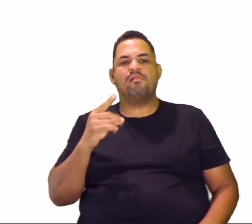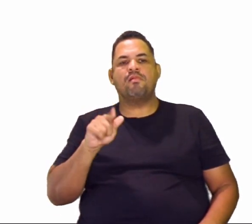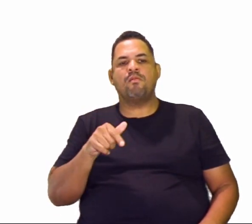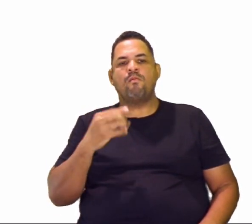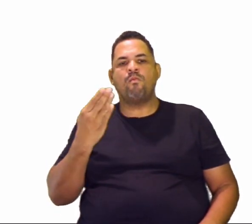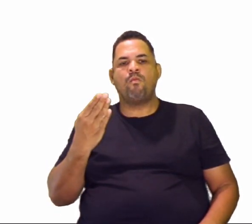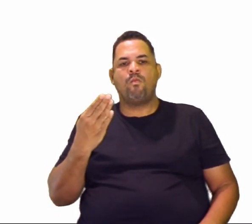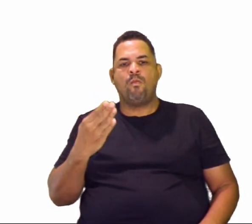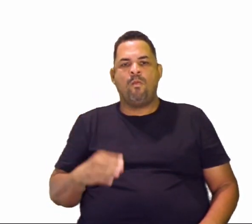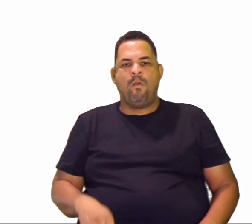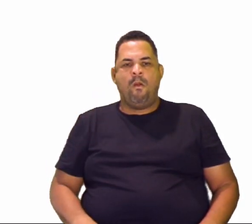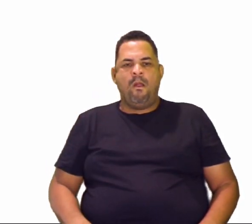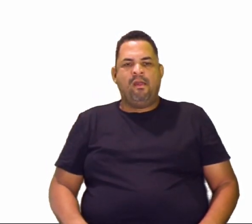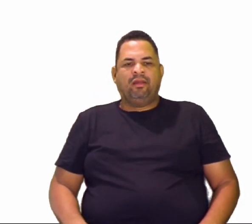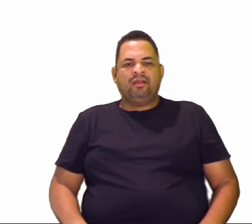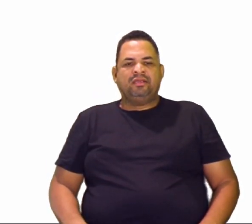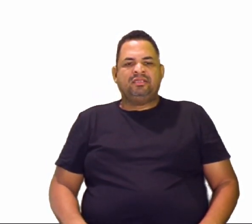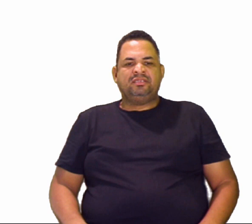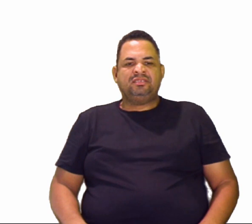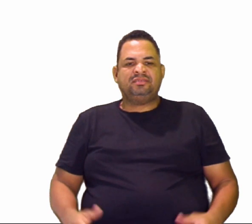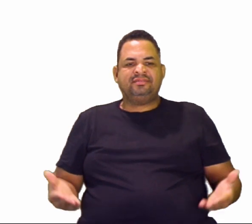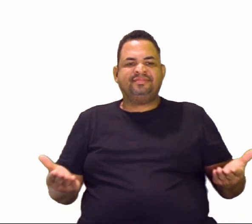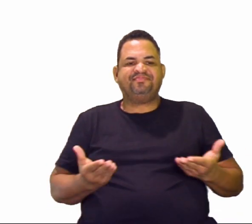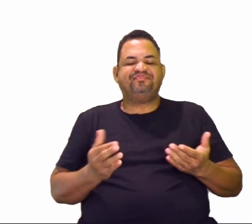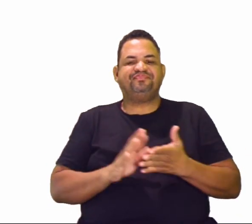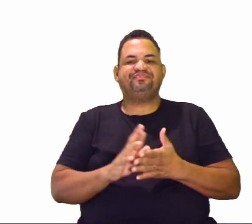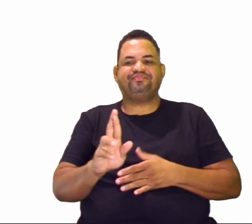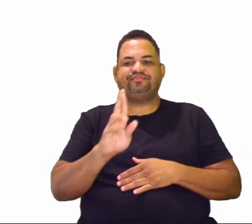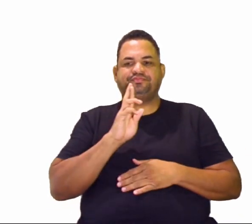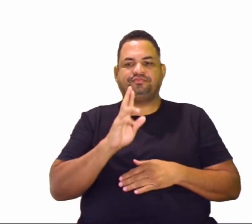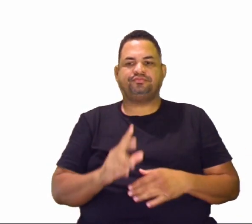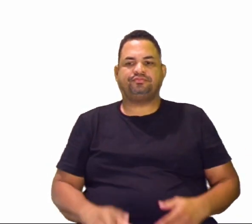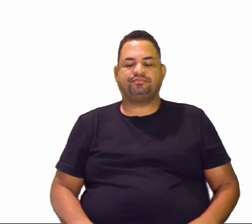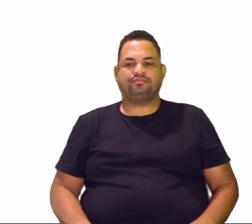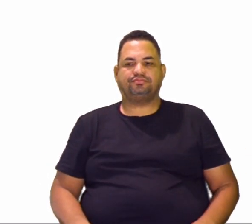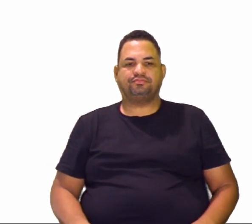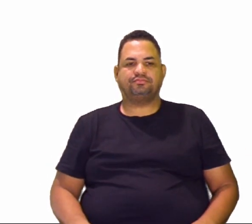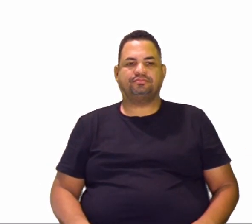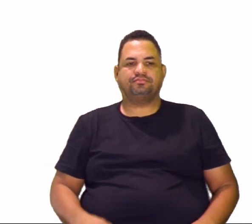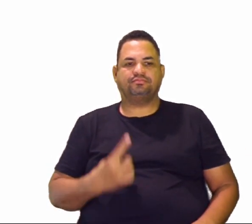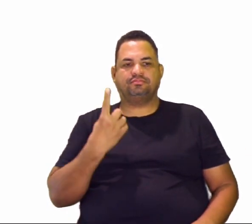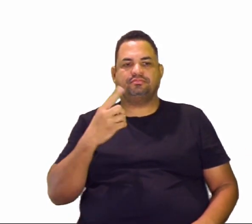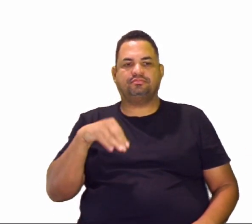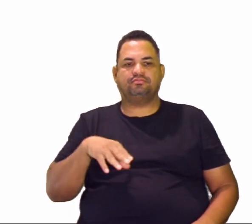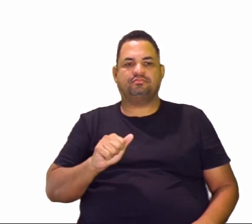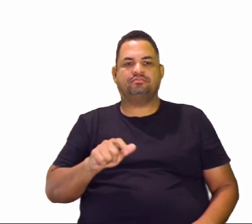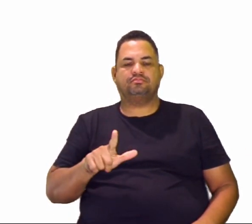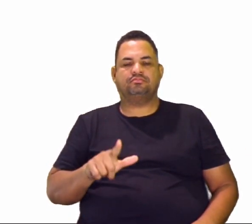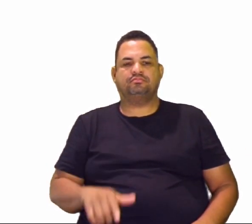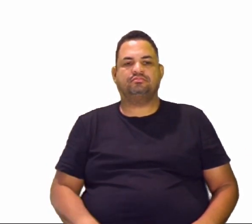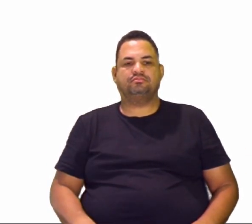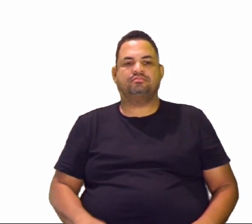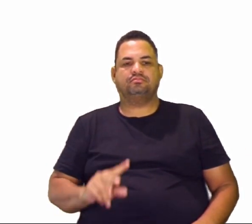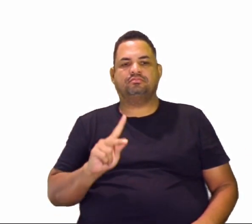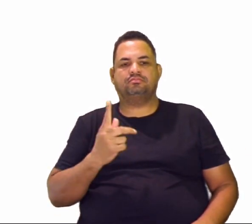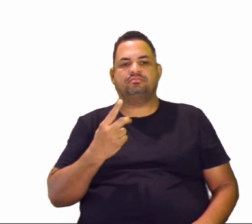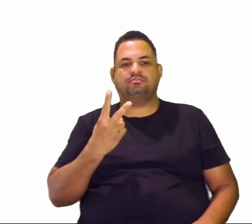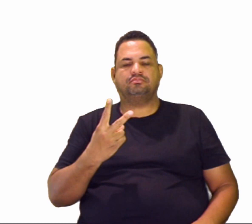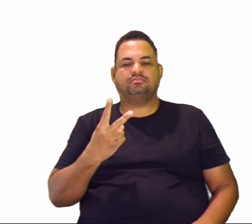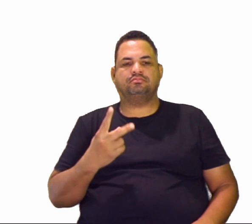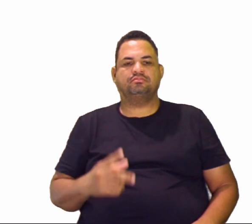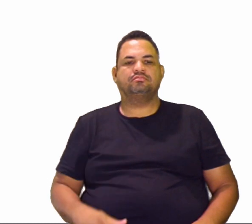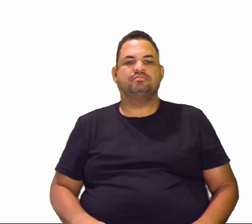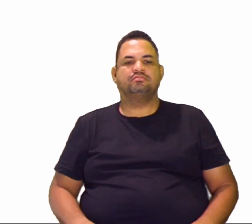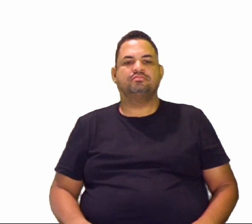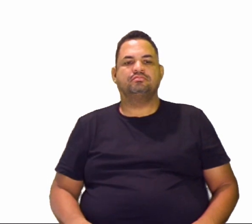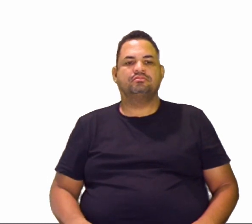Lembra disso? Por isso que nós vamos agora para a resposta. Um mol de